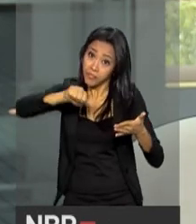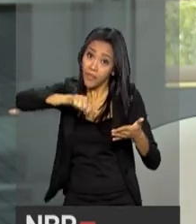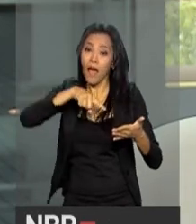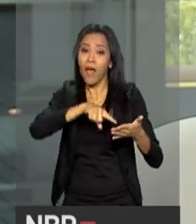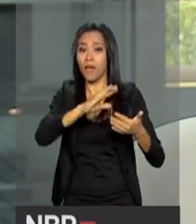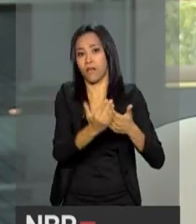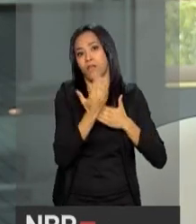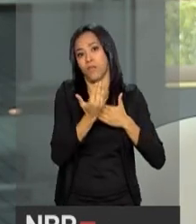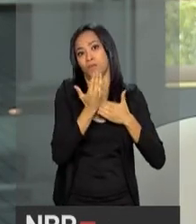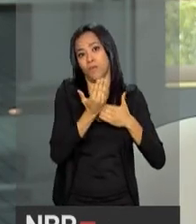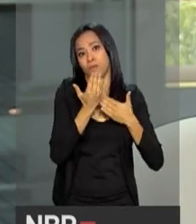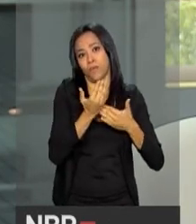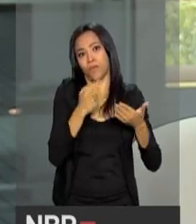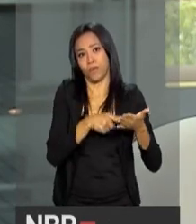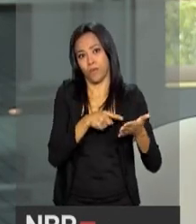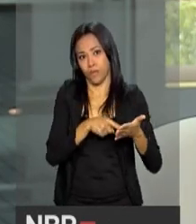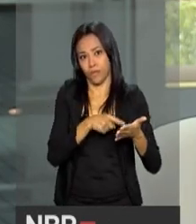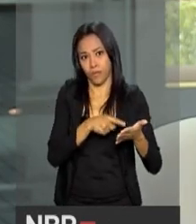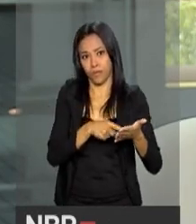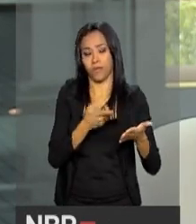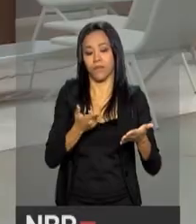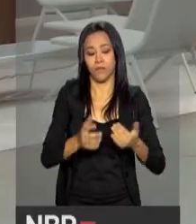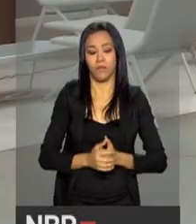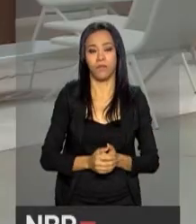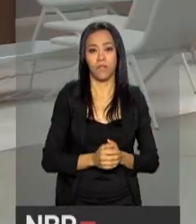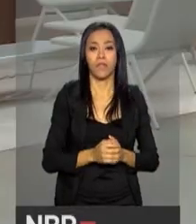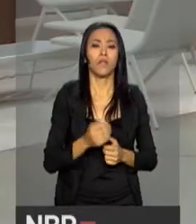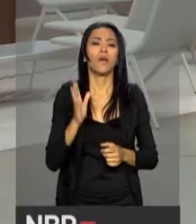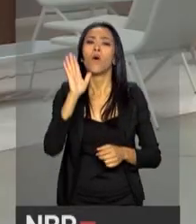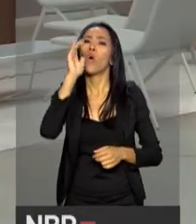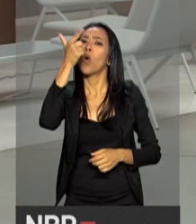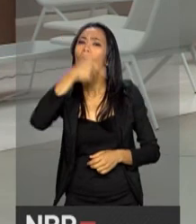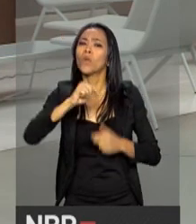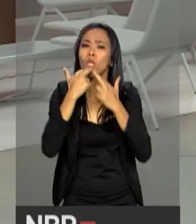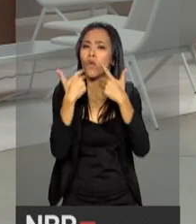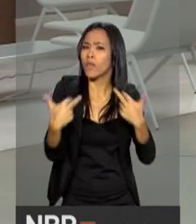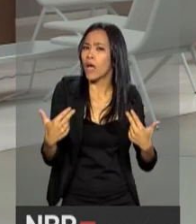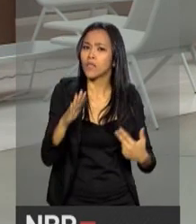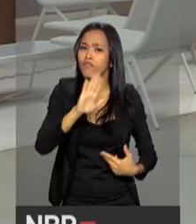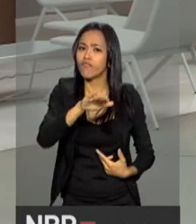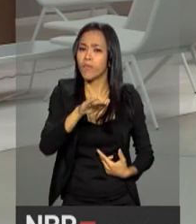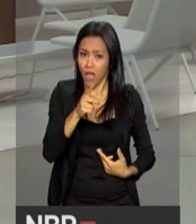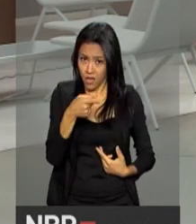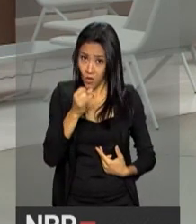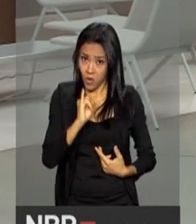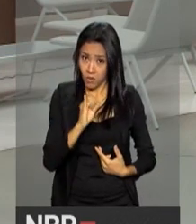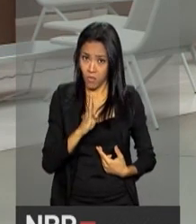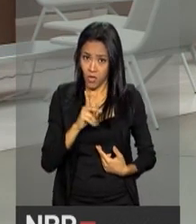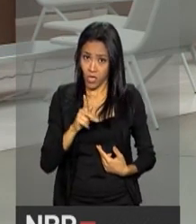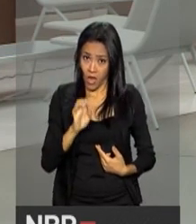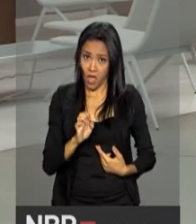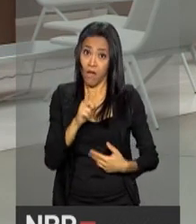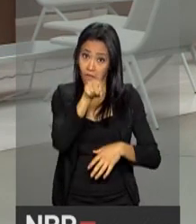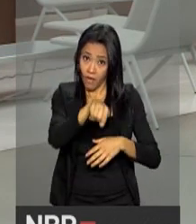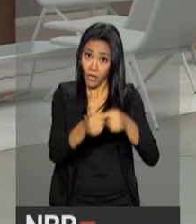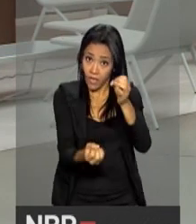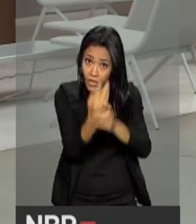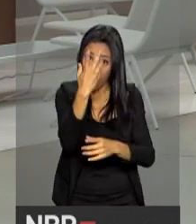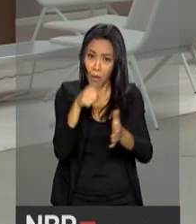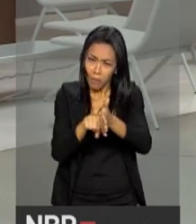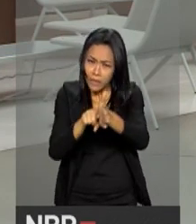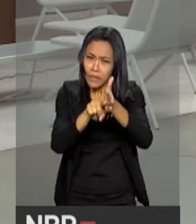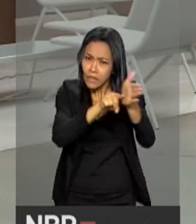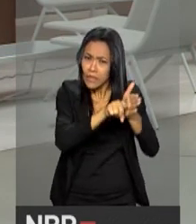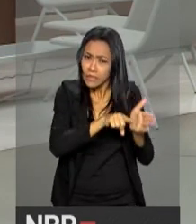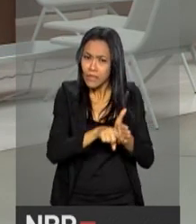passo com com a entrei com o questionário outra novidade é que o ibge é vai criar pesquisa nacional por